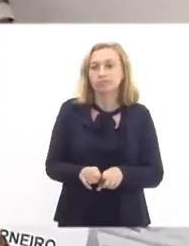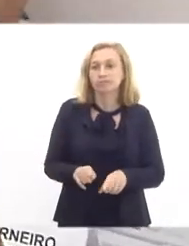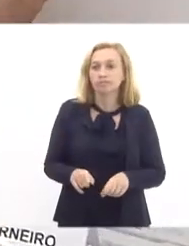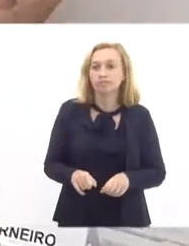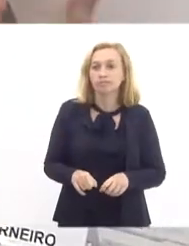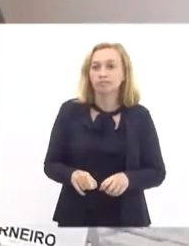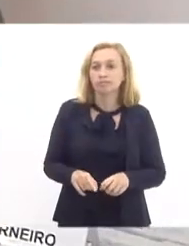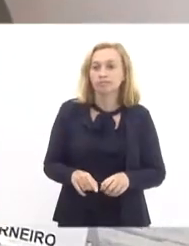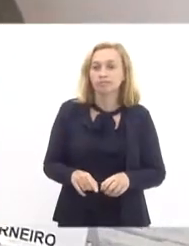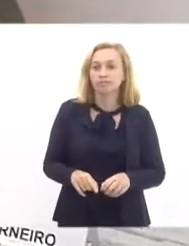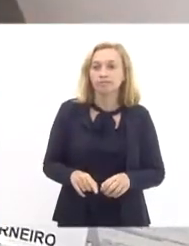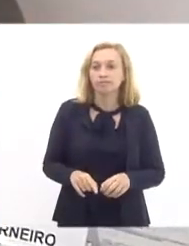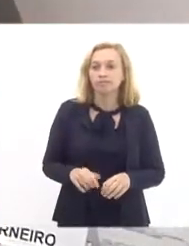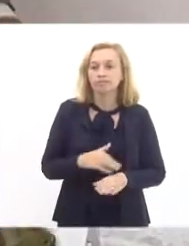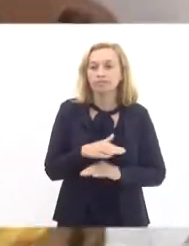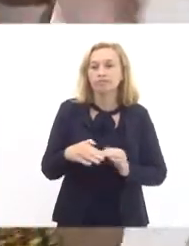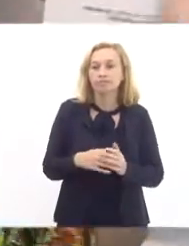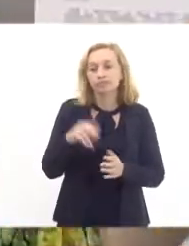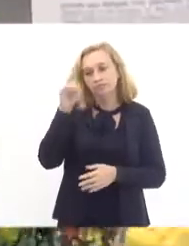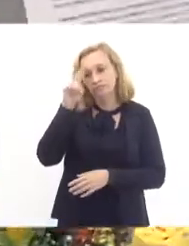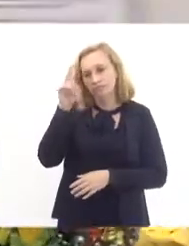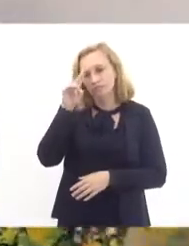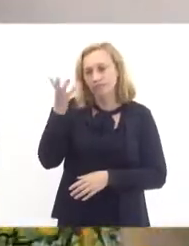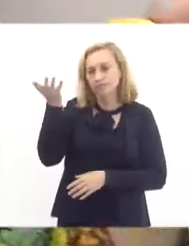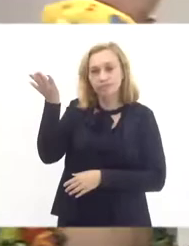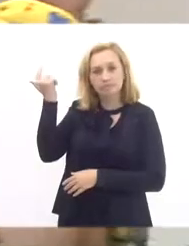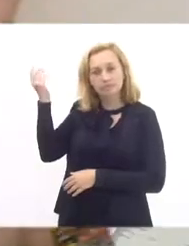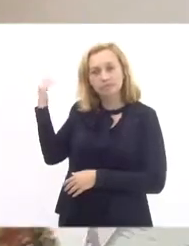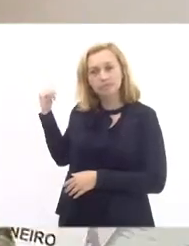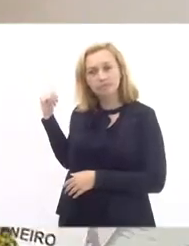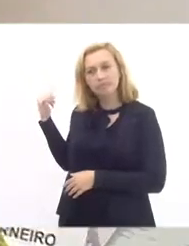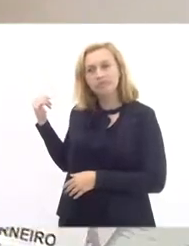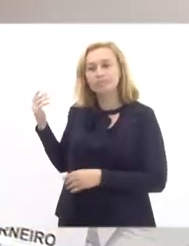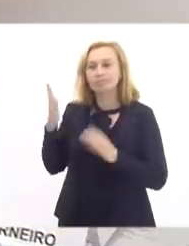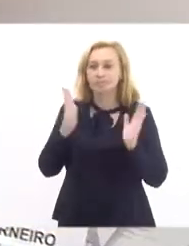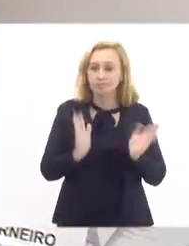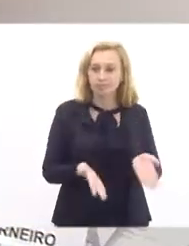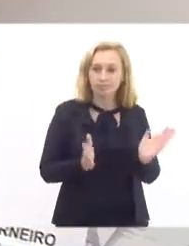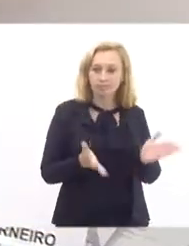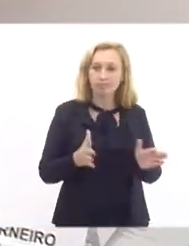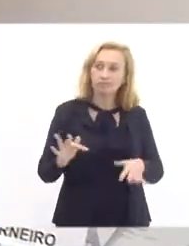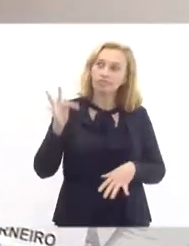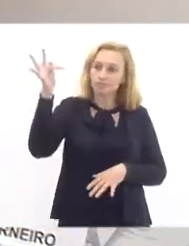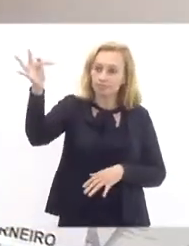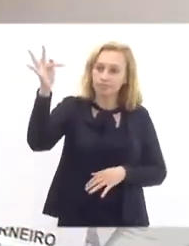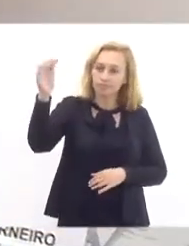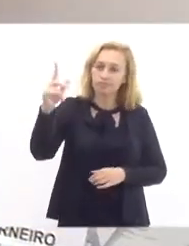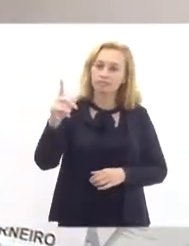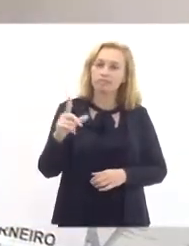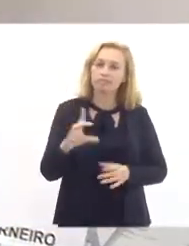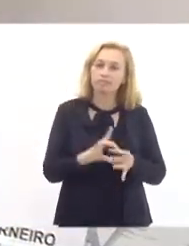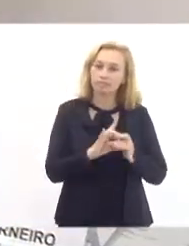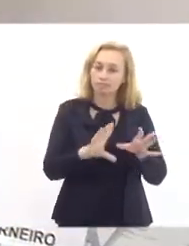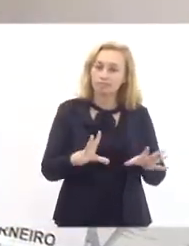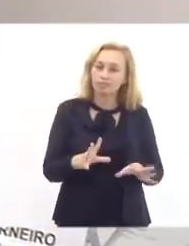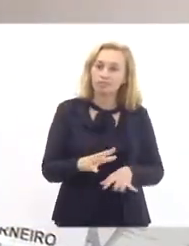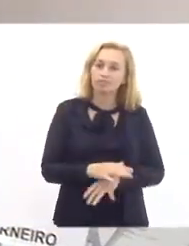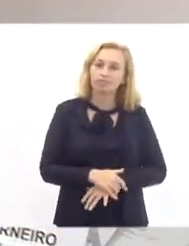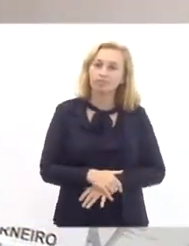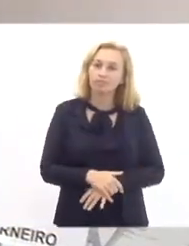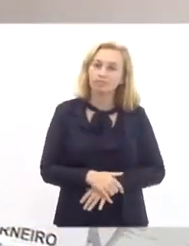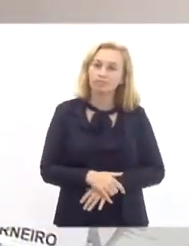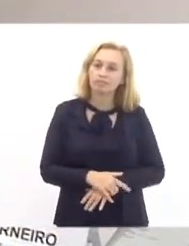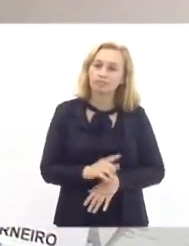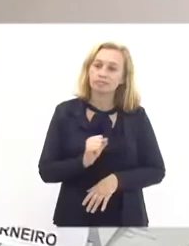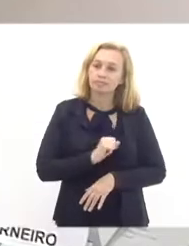me remete a todas essas coisas, ao meu passado, ao presente e o futuro que nós vamos deixar, que não, que